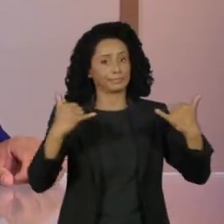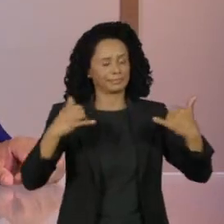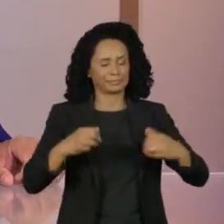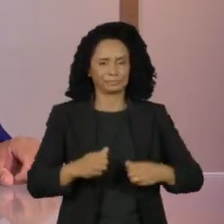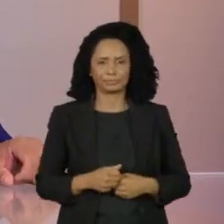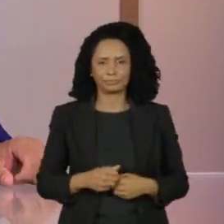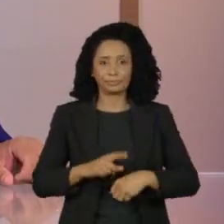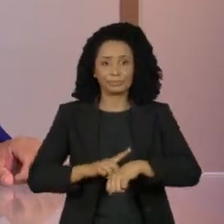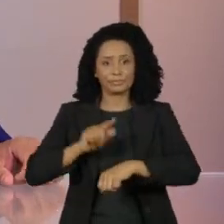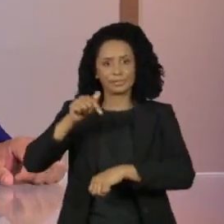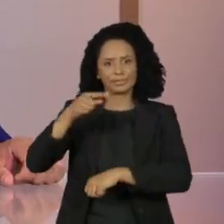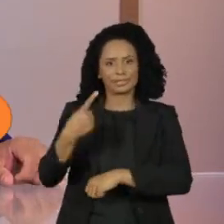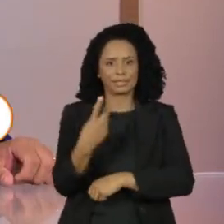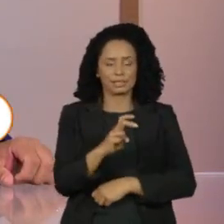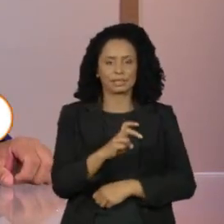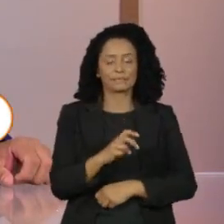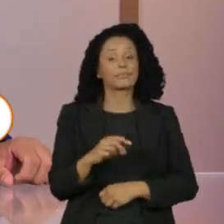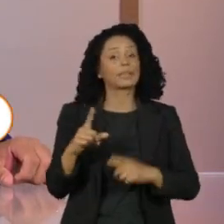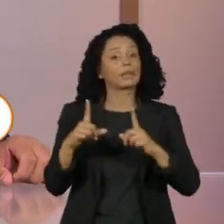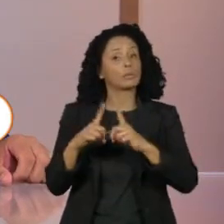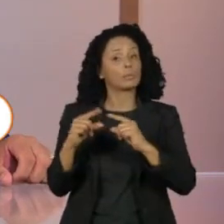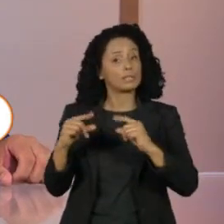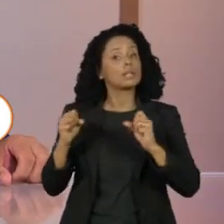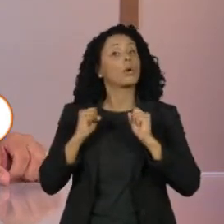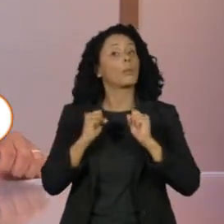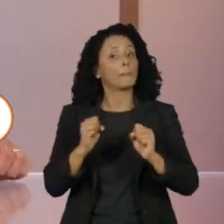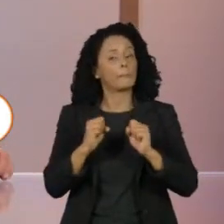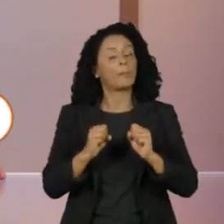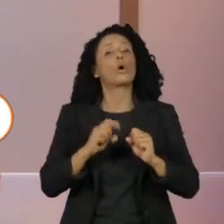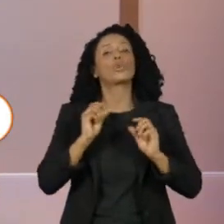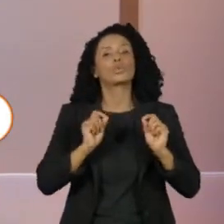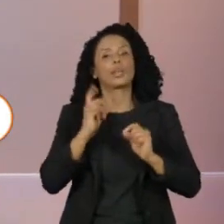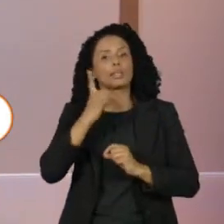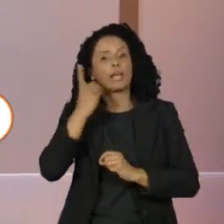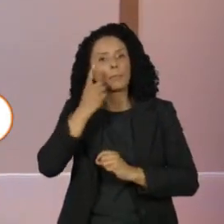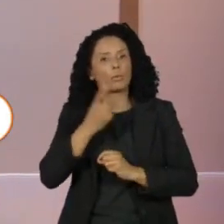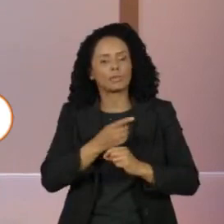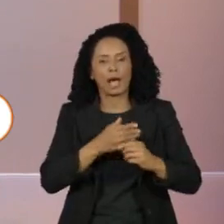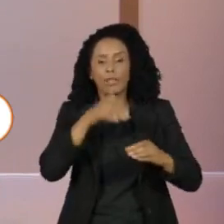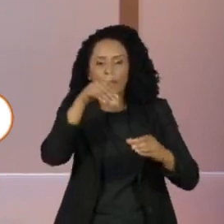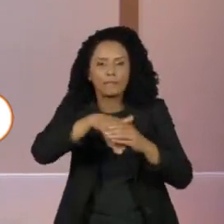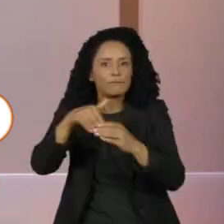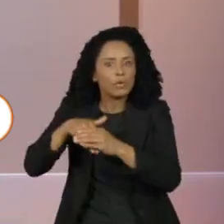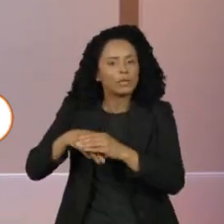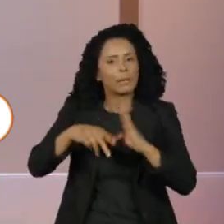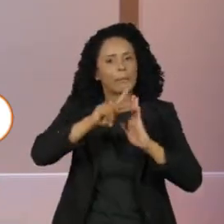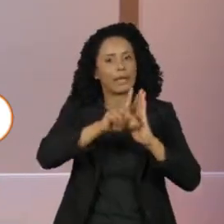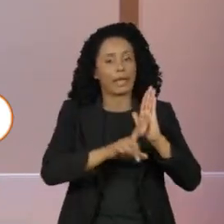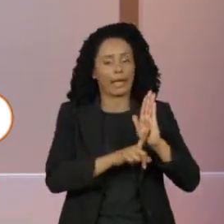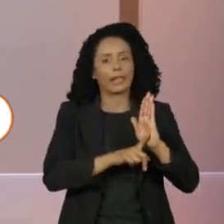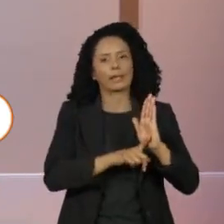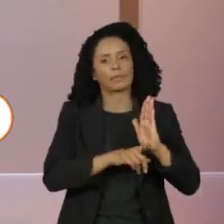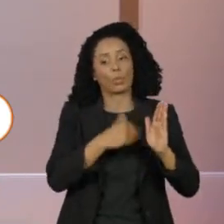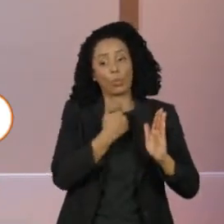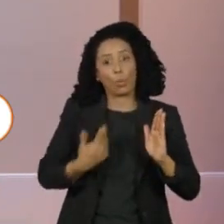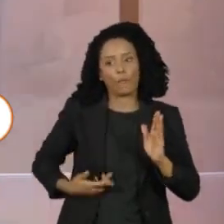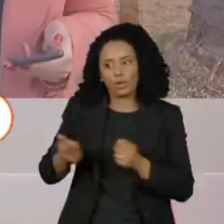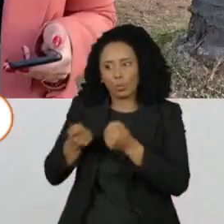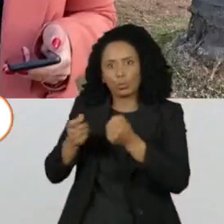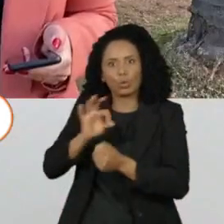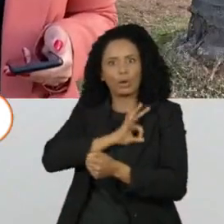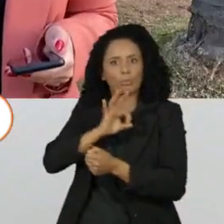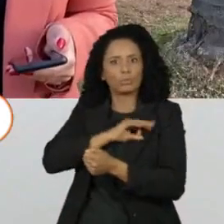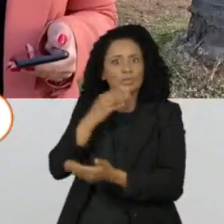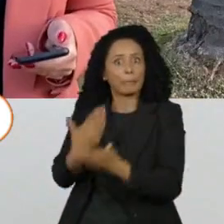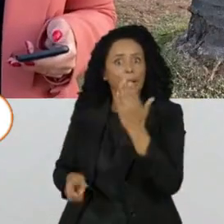e em Brasília deputados podem votar ainda hoje o projeto de lei que tira poder dos governadores da Polícia